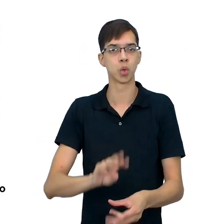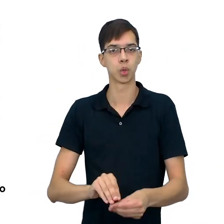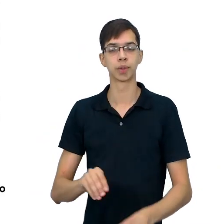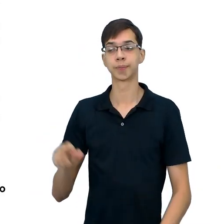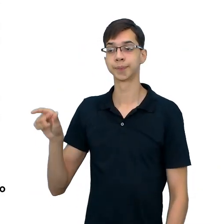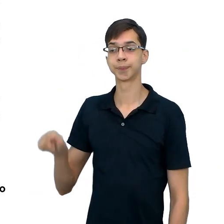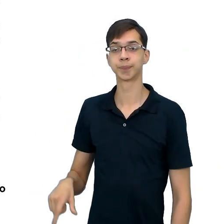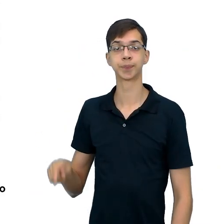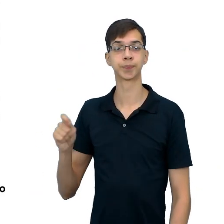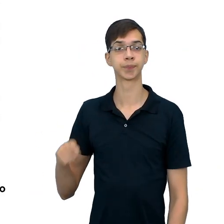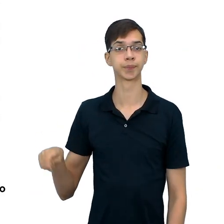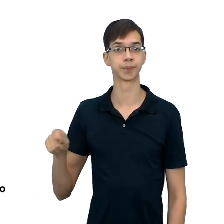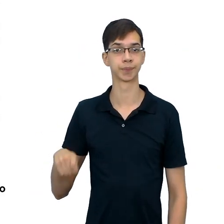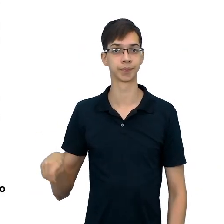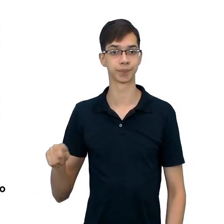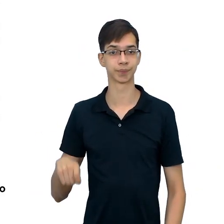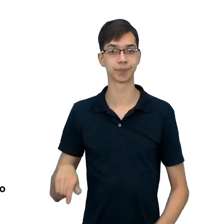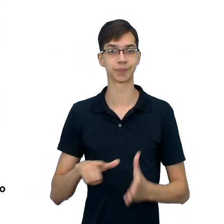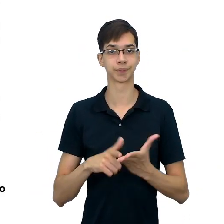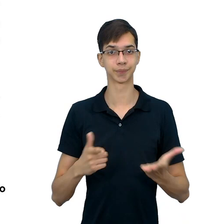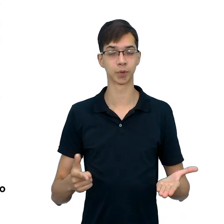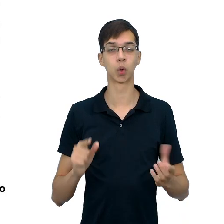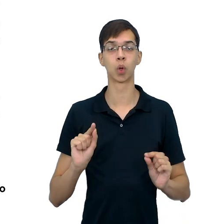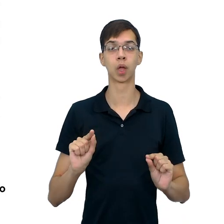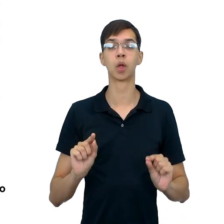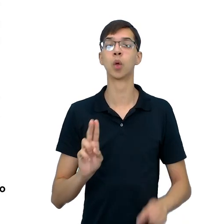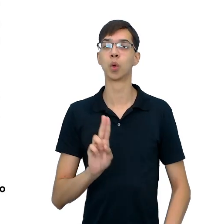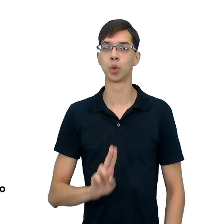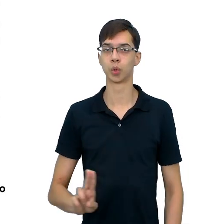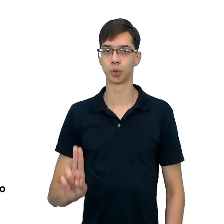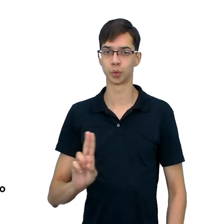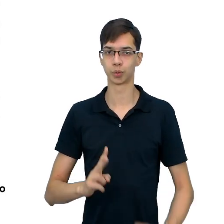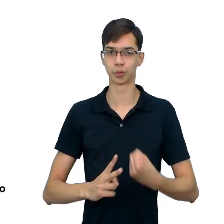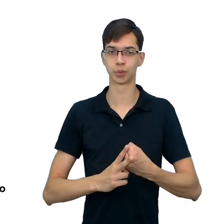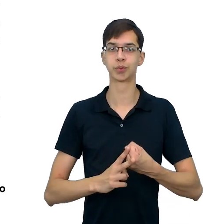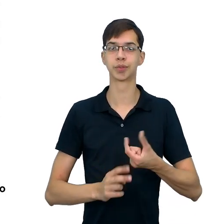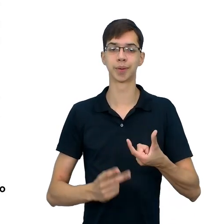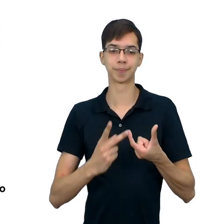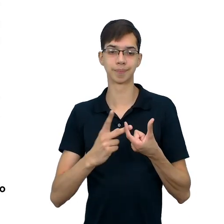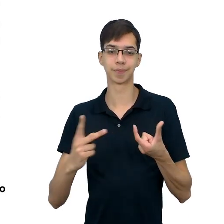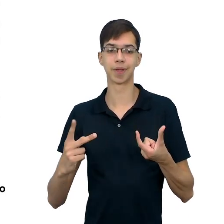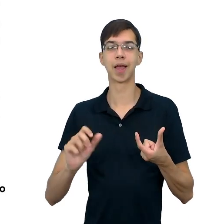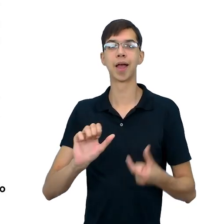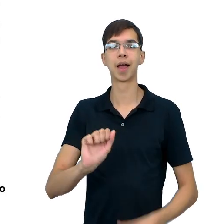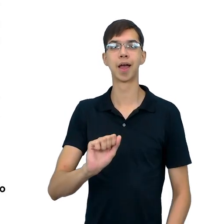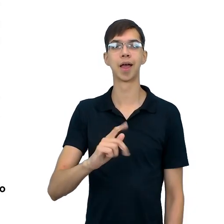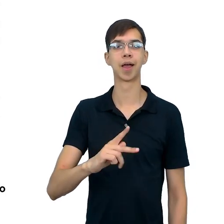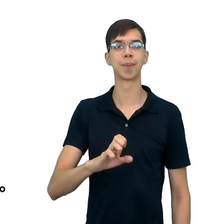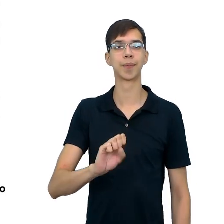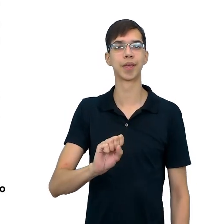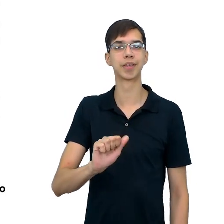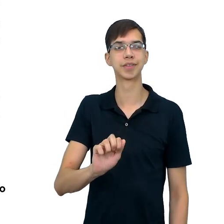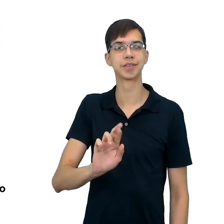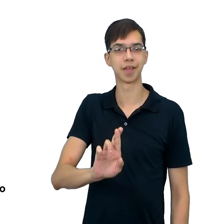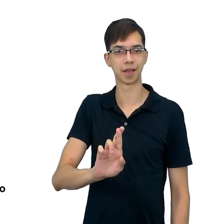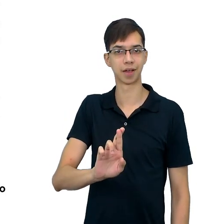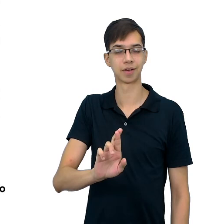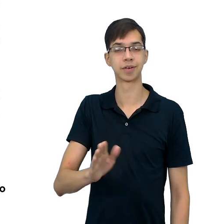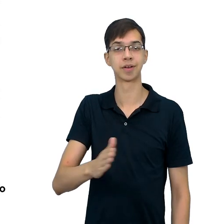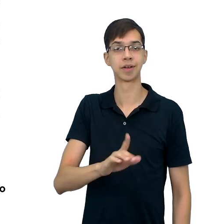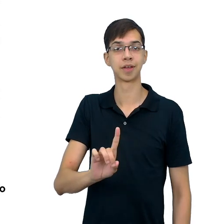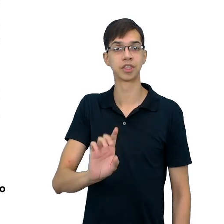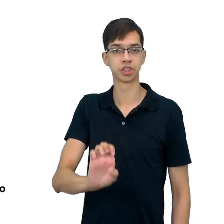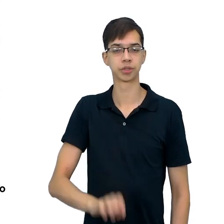à locução prepositiva adverbial, que apesar de, que vai aí propor que, embora as